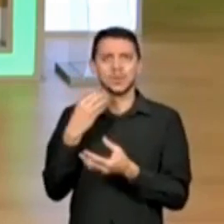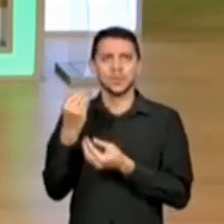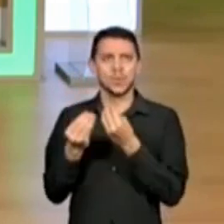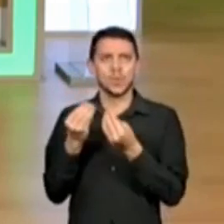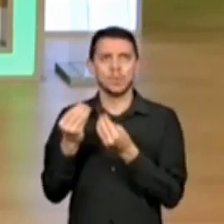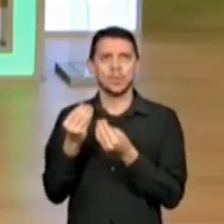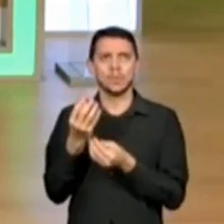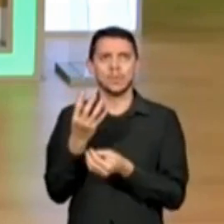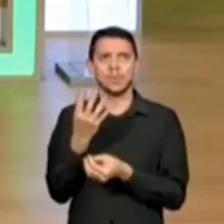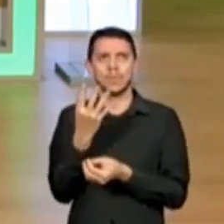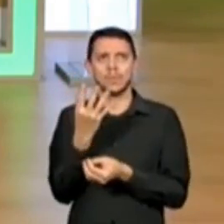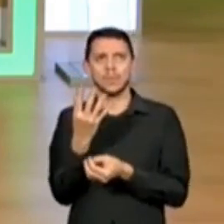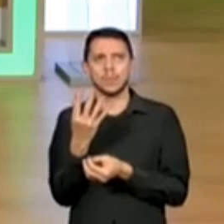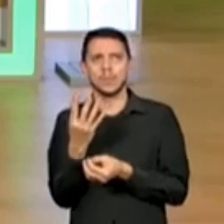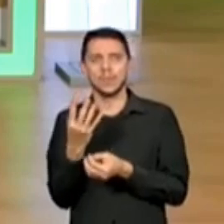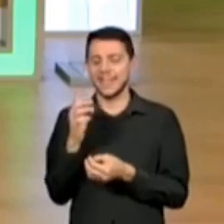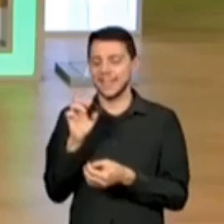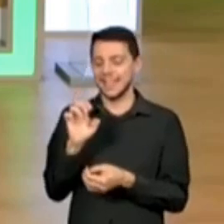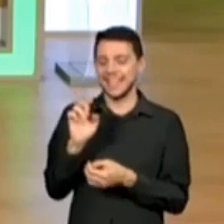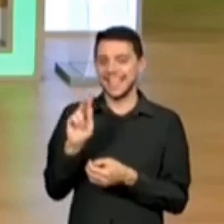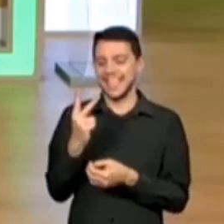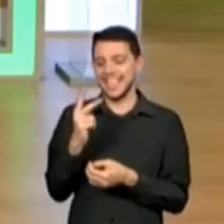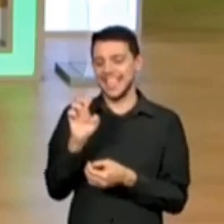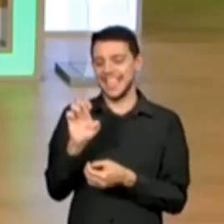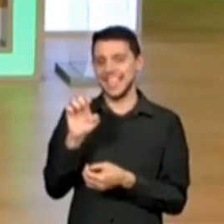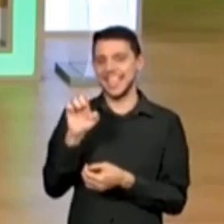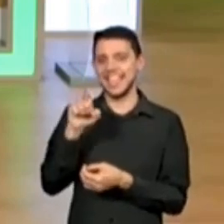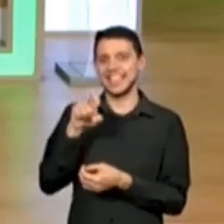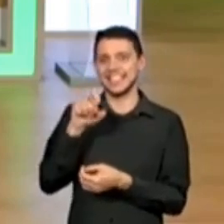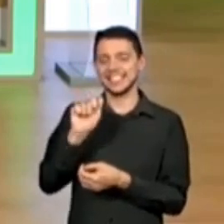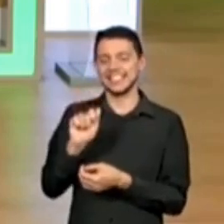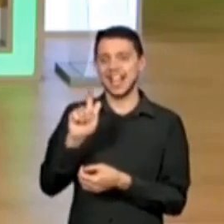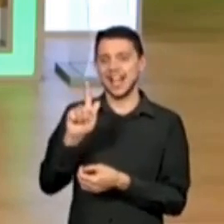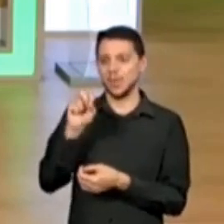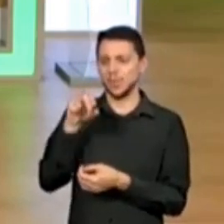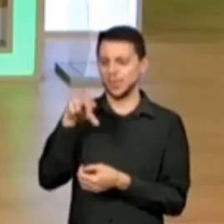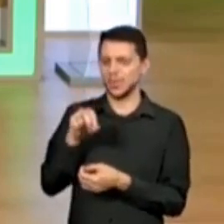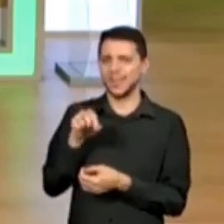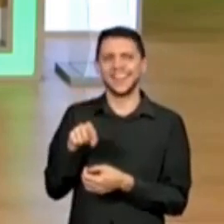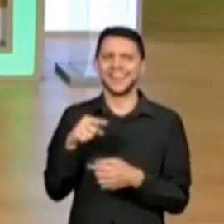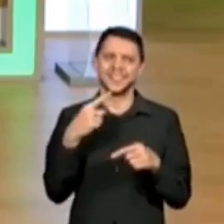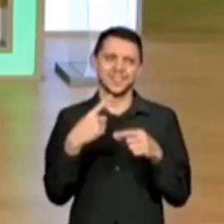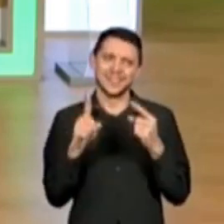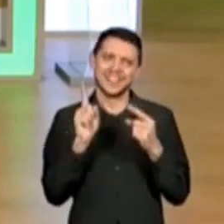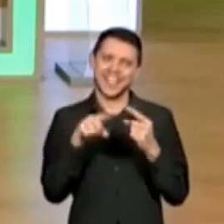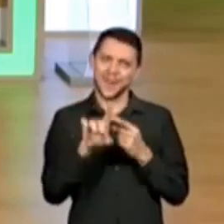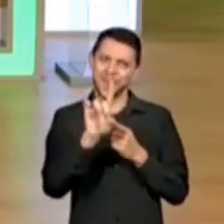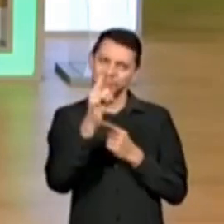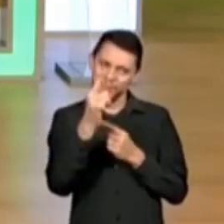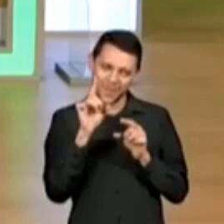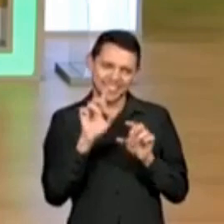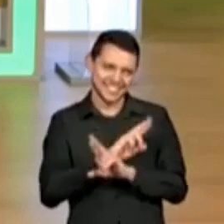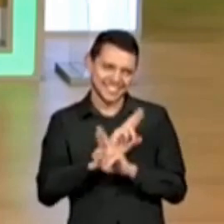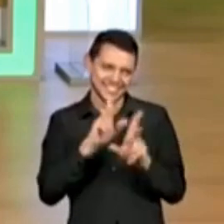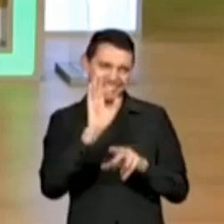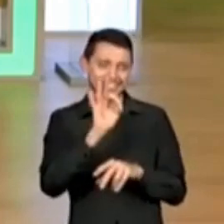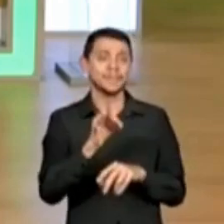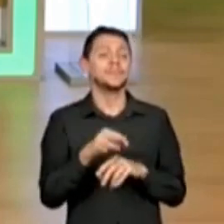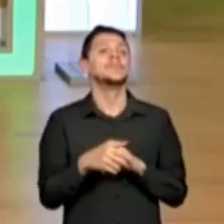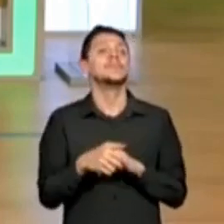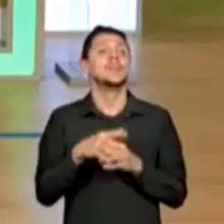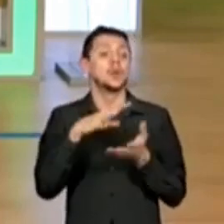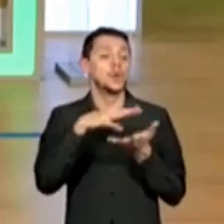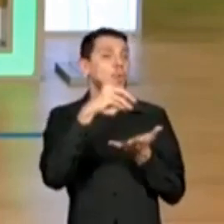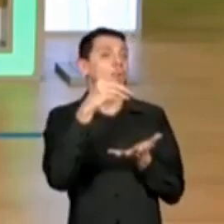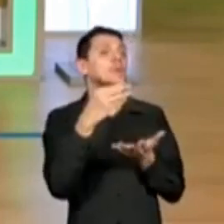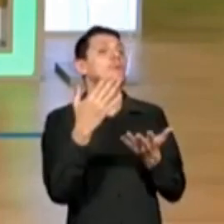não pode ser. É um copo específico, né? Entendi. Vamos ver mais uma. O cone, Pro. A casquinha de sorvete.